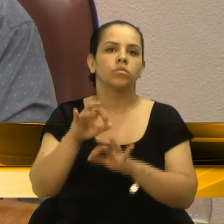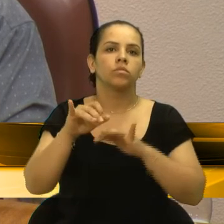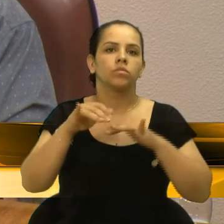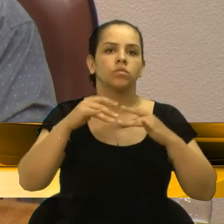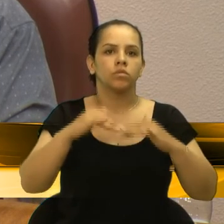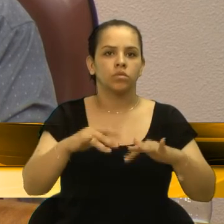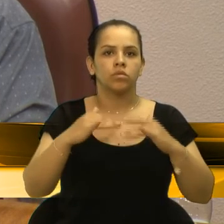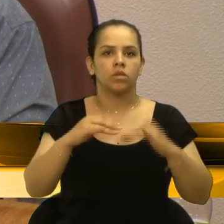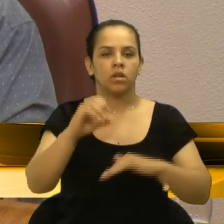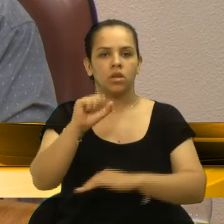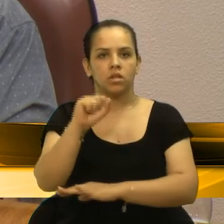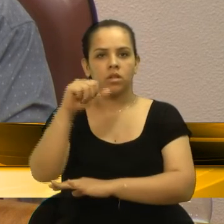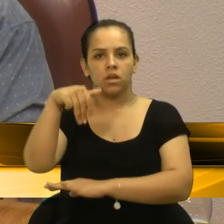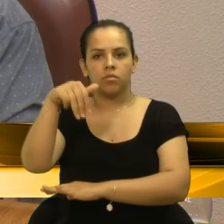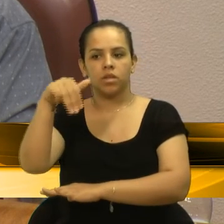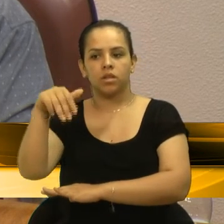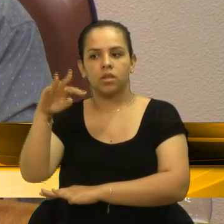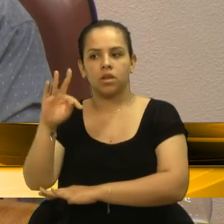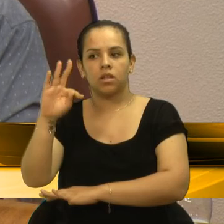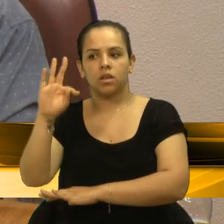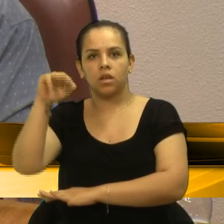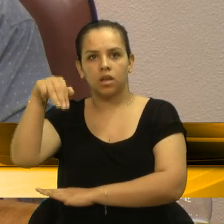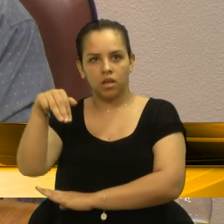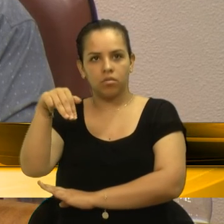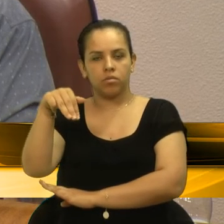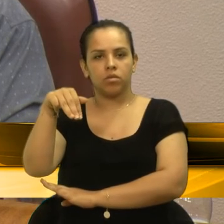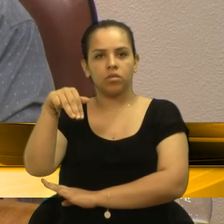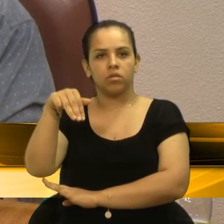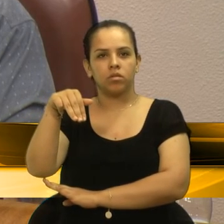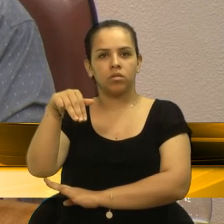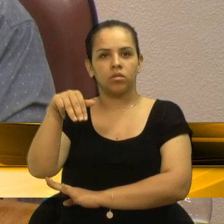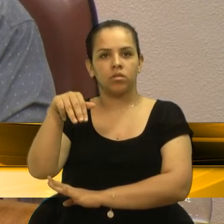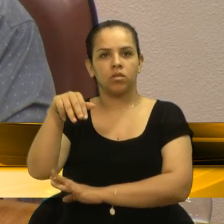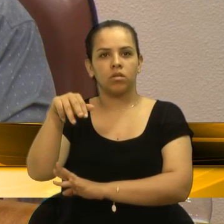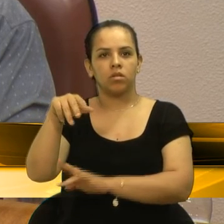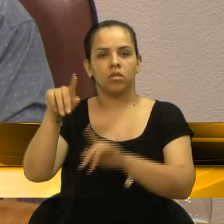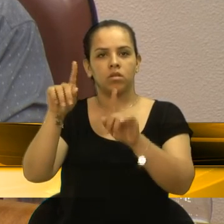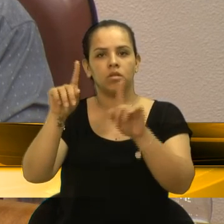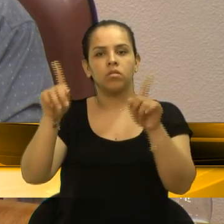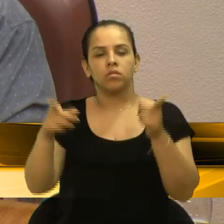SMTTM, Ronda Móvel pela Guarda Municipal, abre parênteses,